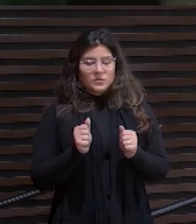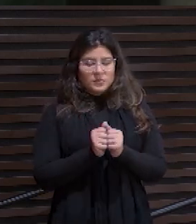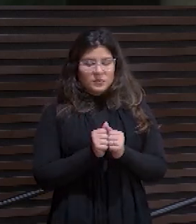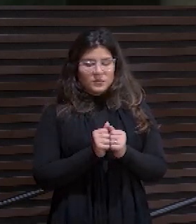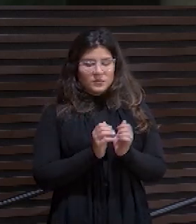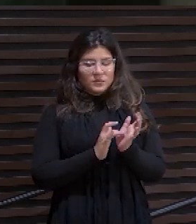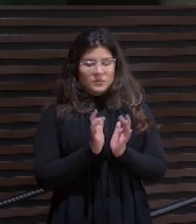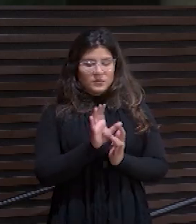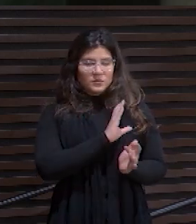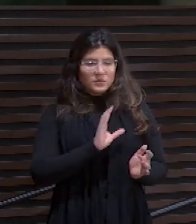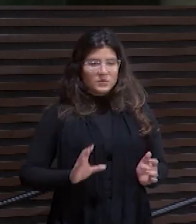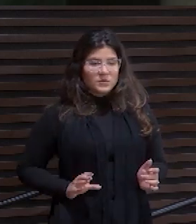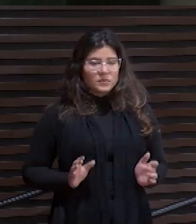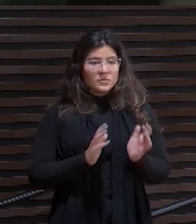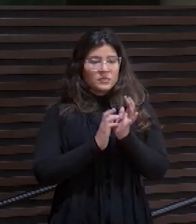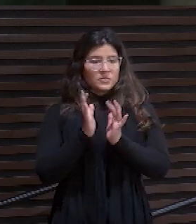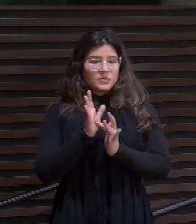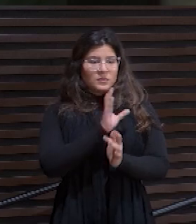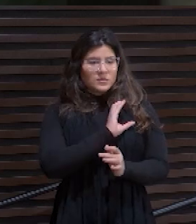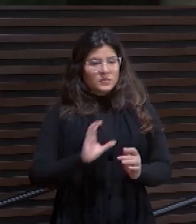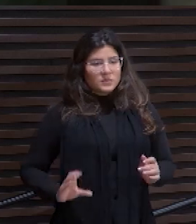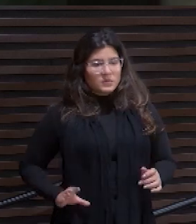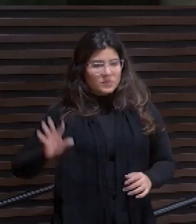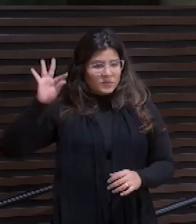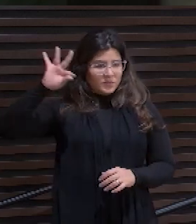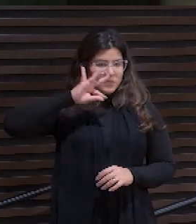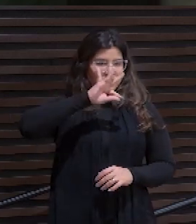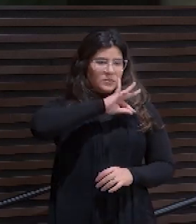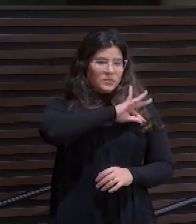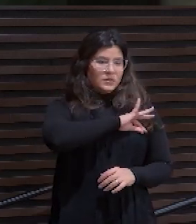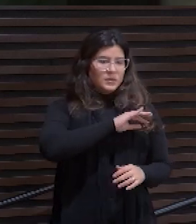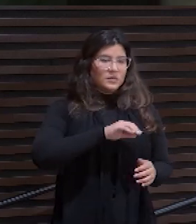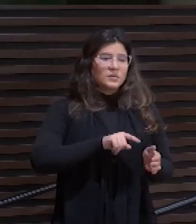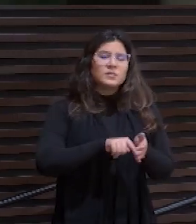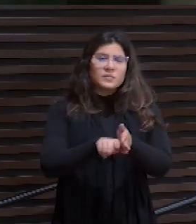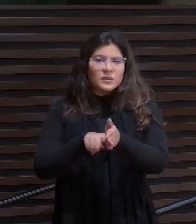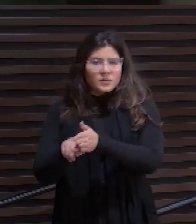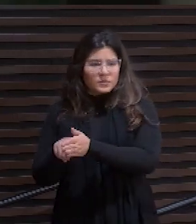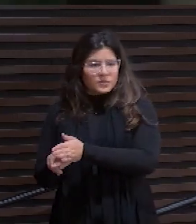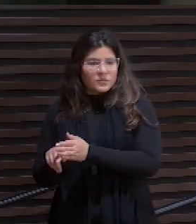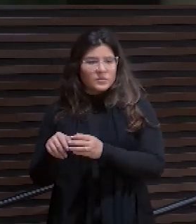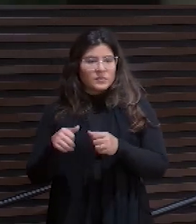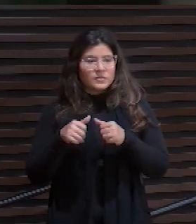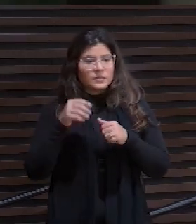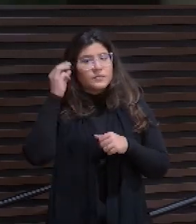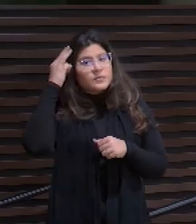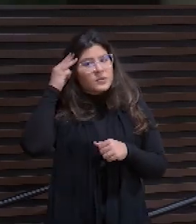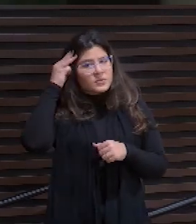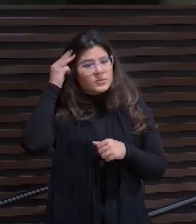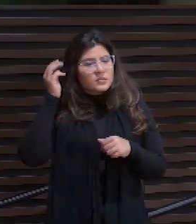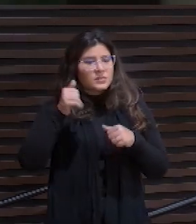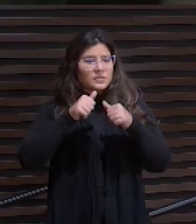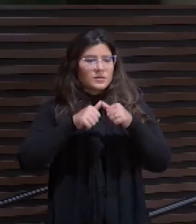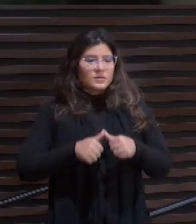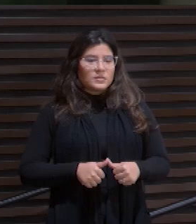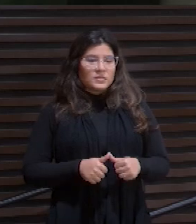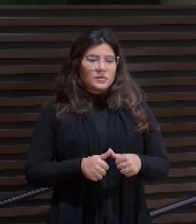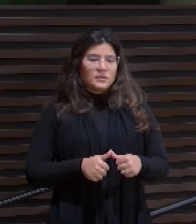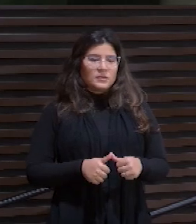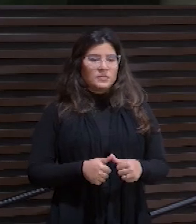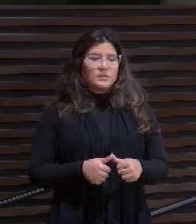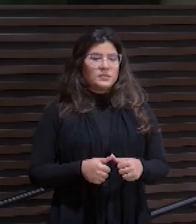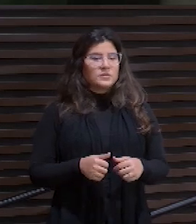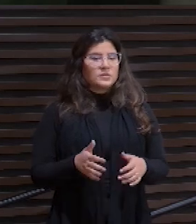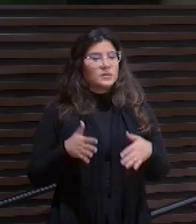crê. Então, eu faço uma pergunta para que você reflita diante do Senhor. Essa alegria do noivo já se cumpriu em você? Já se